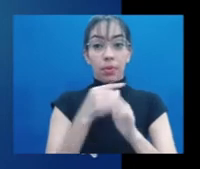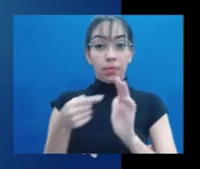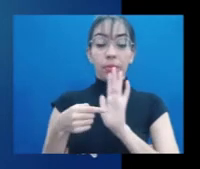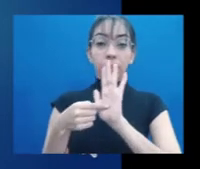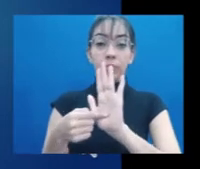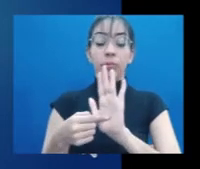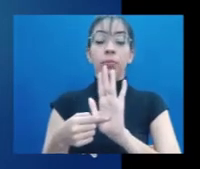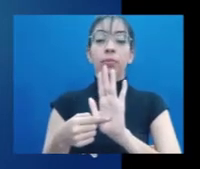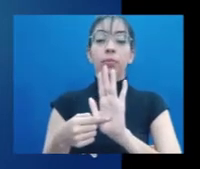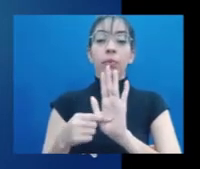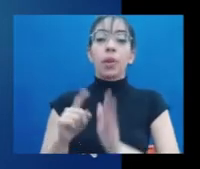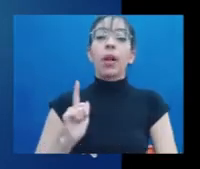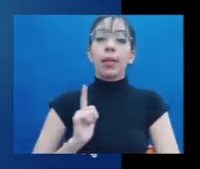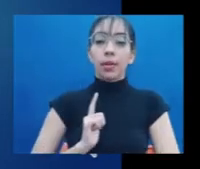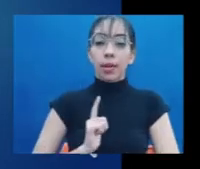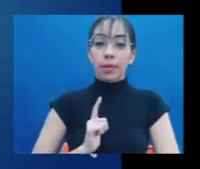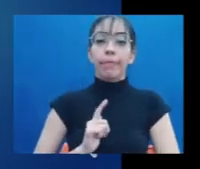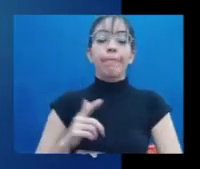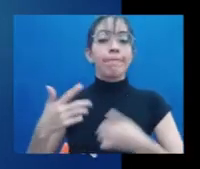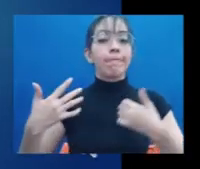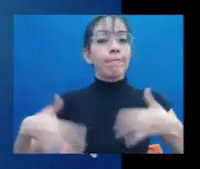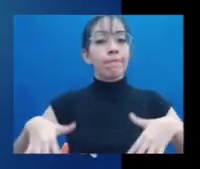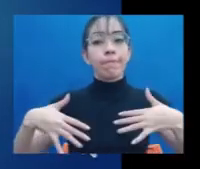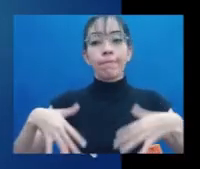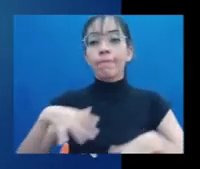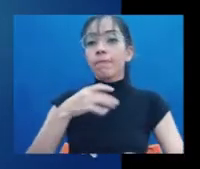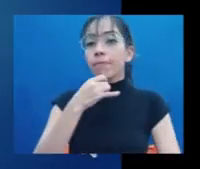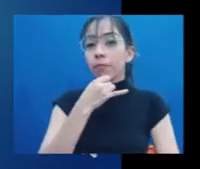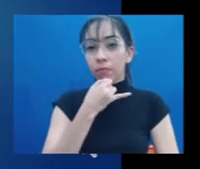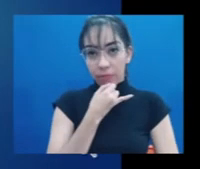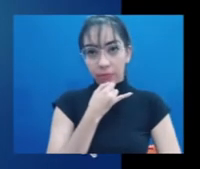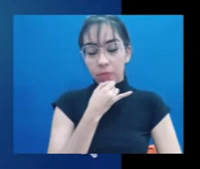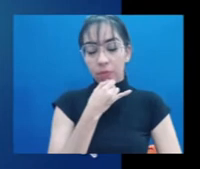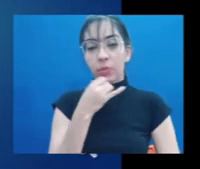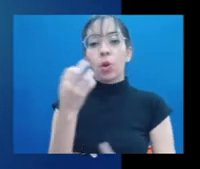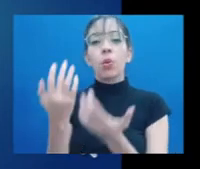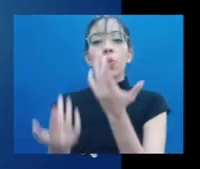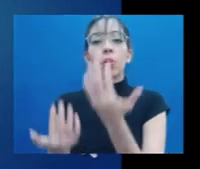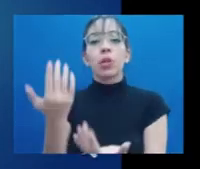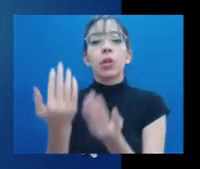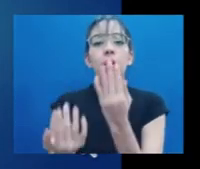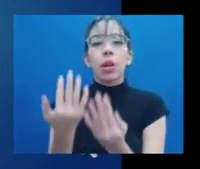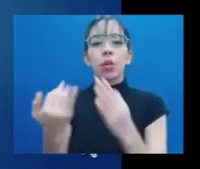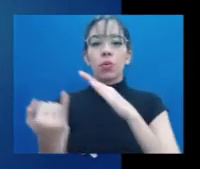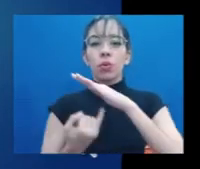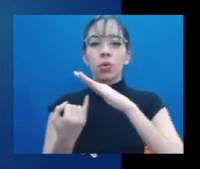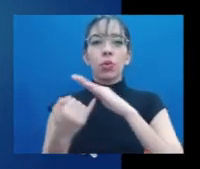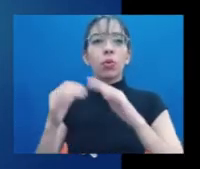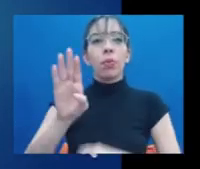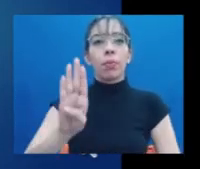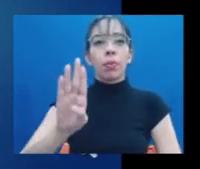O primeiro que eu quero apresentar para vocês, gente, foi realmente com resultados muito tristes, que foi o incêndio no